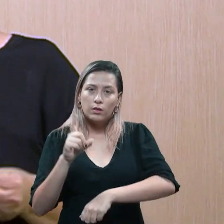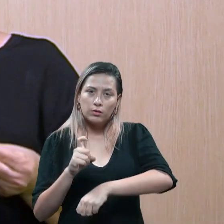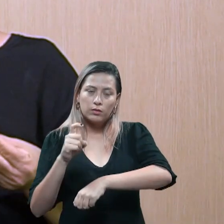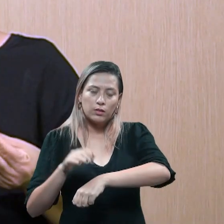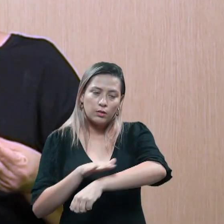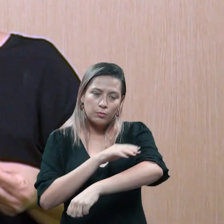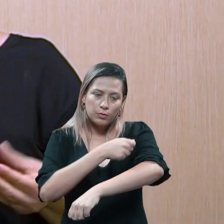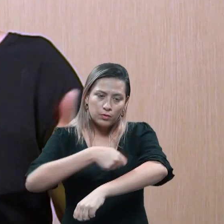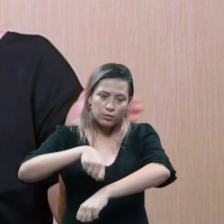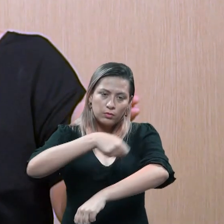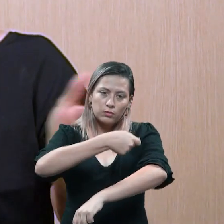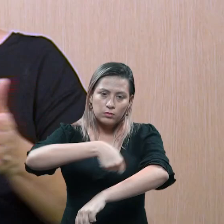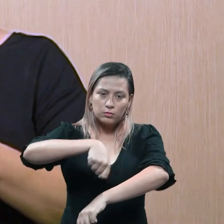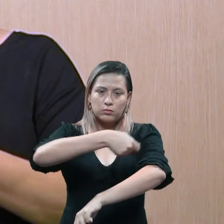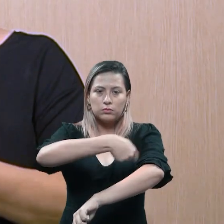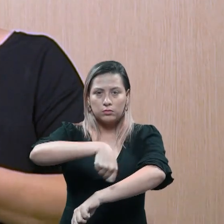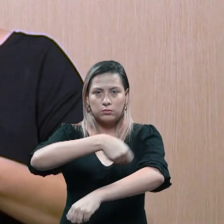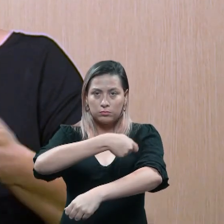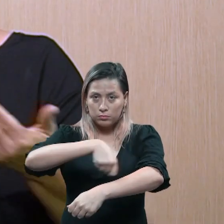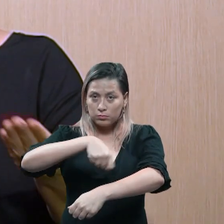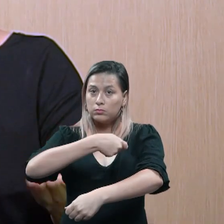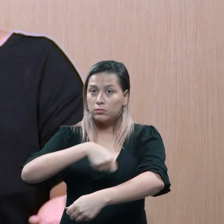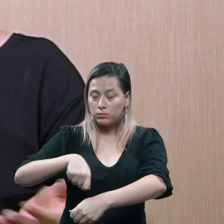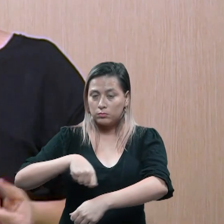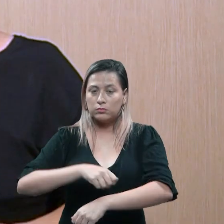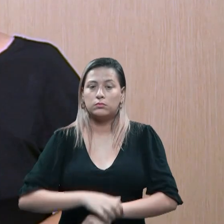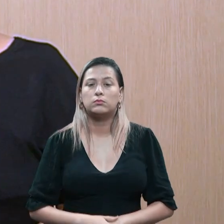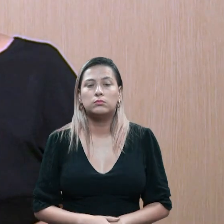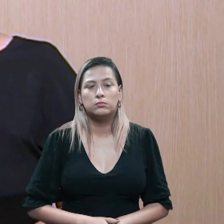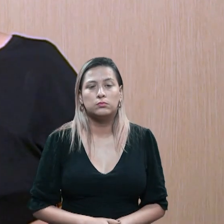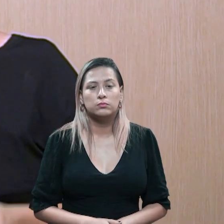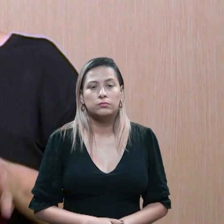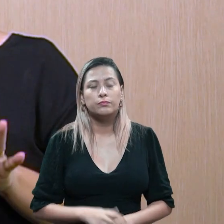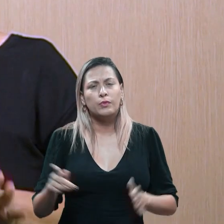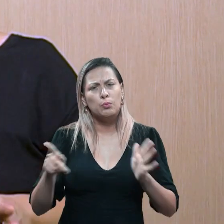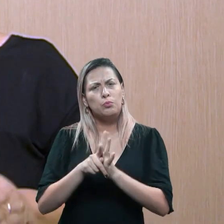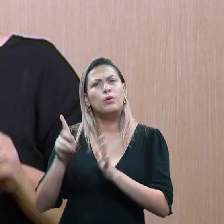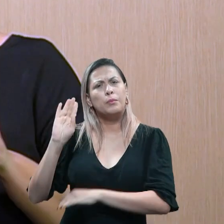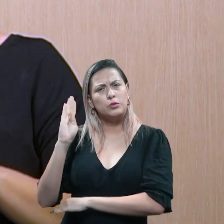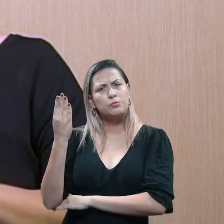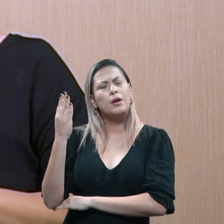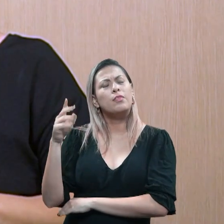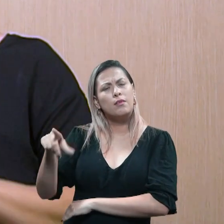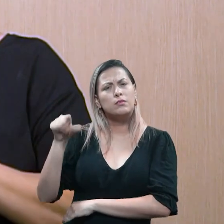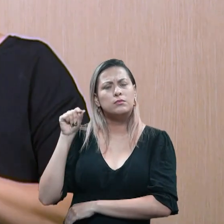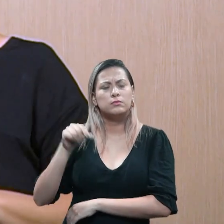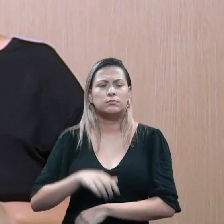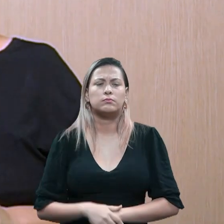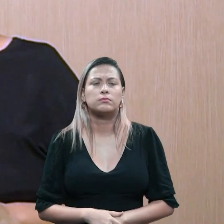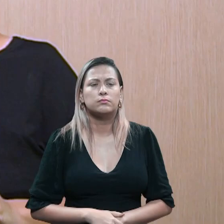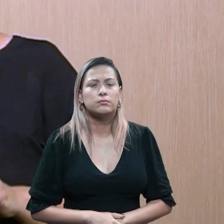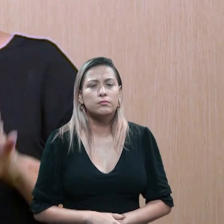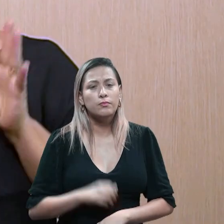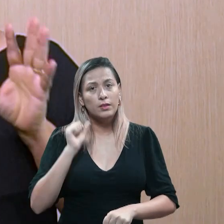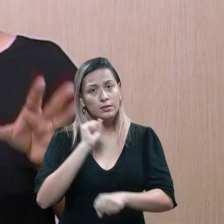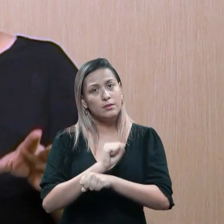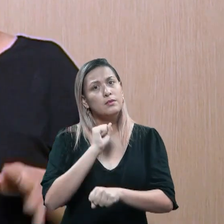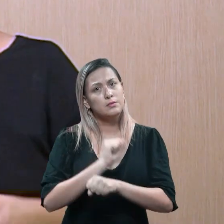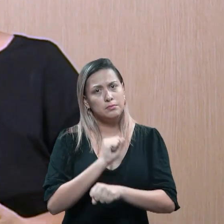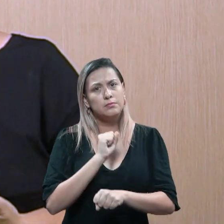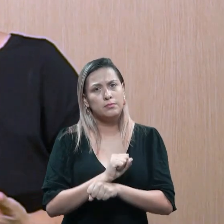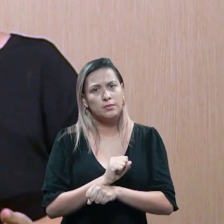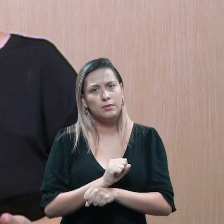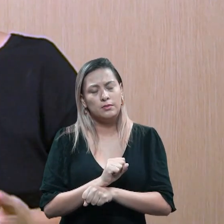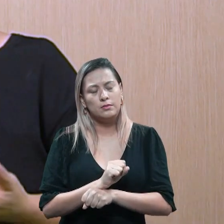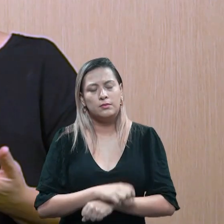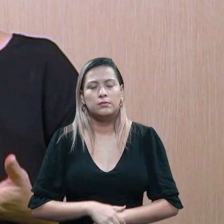com uma espátula, de preferência de madeira, aguardar o tempo estipulado pelo fabricante. Cada fabricante